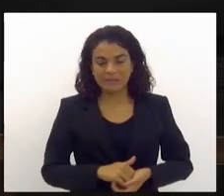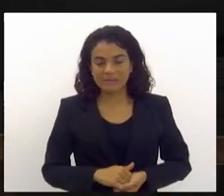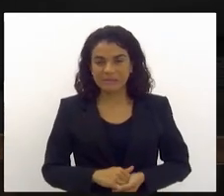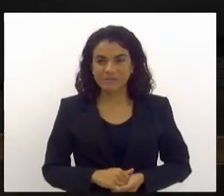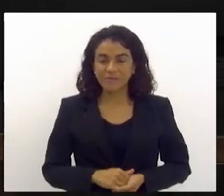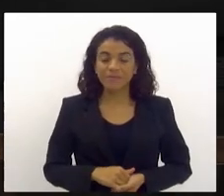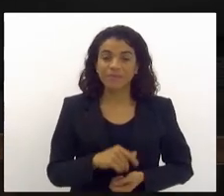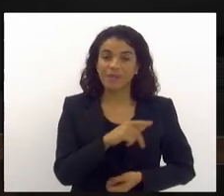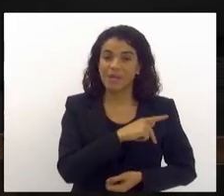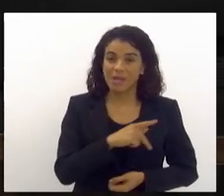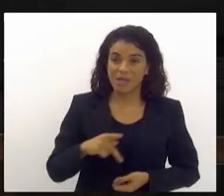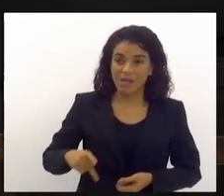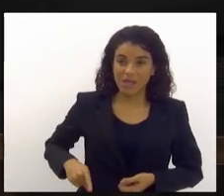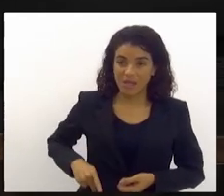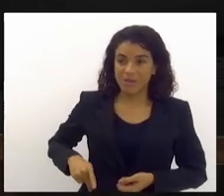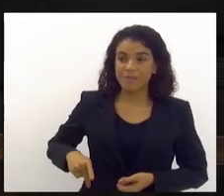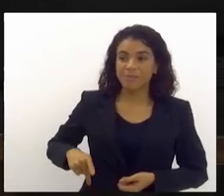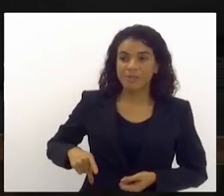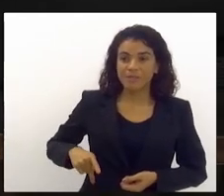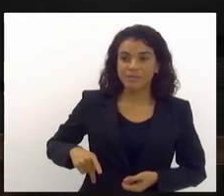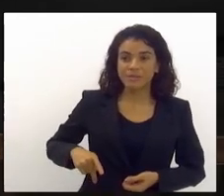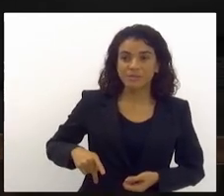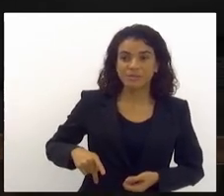A presidência